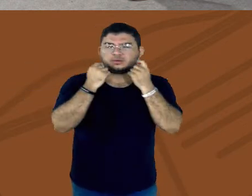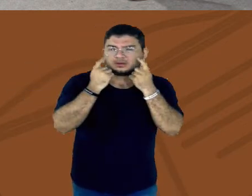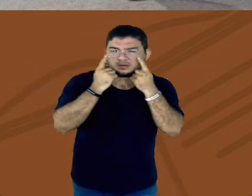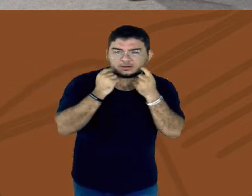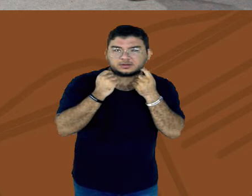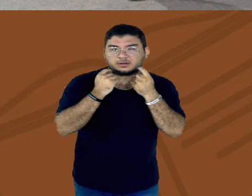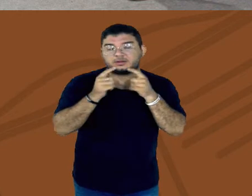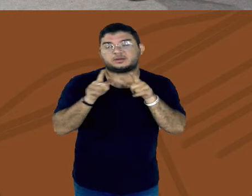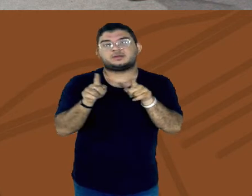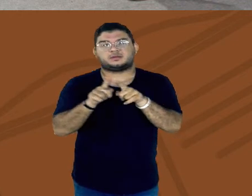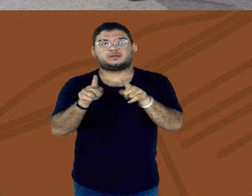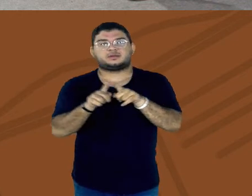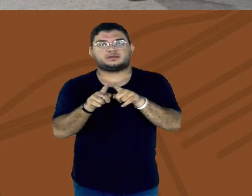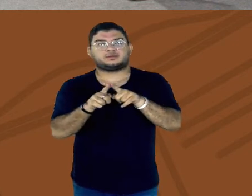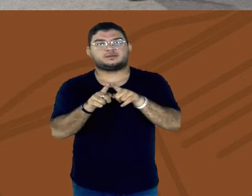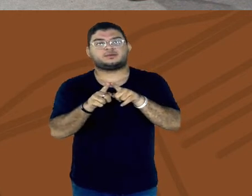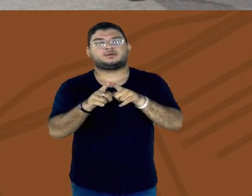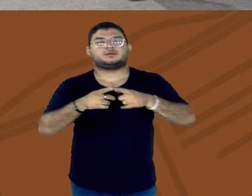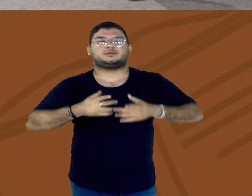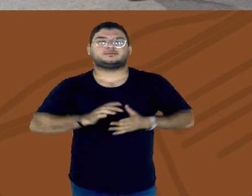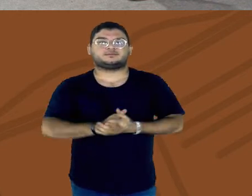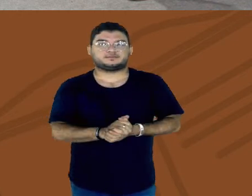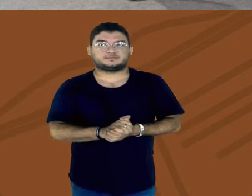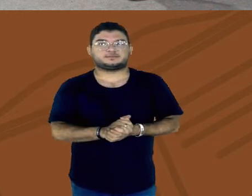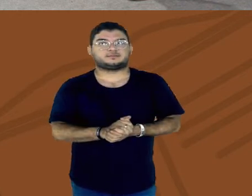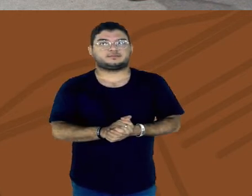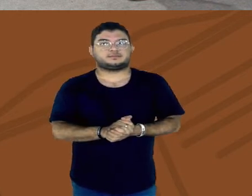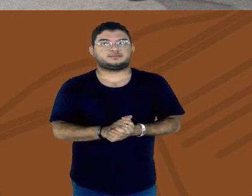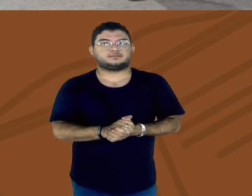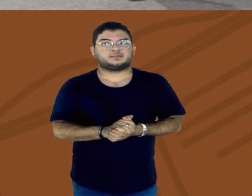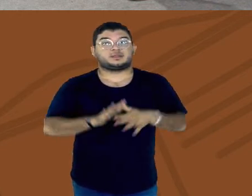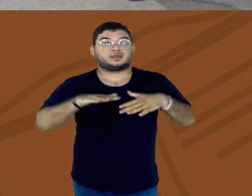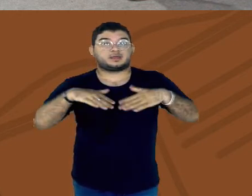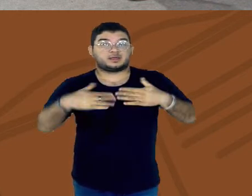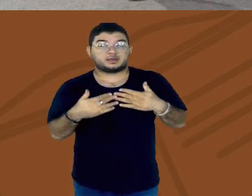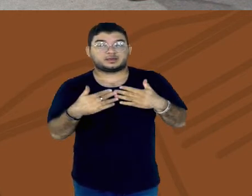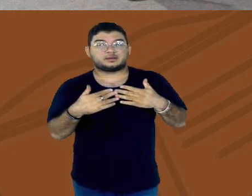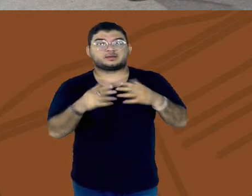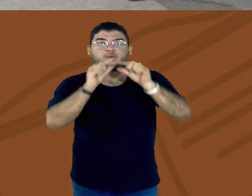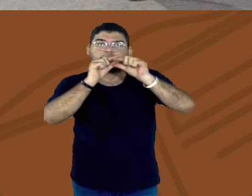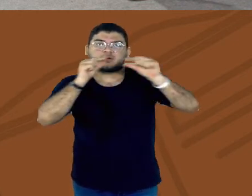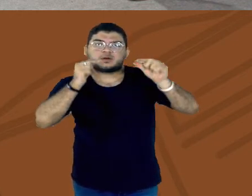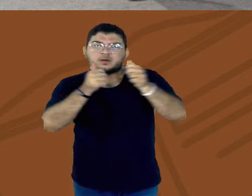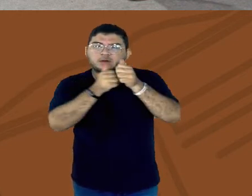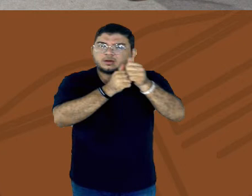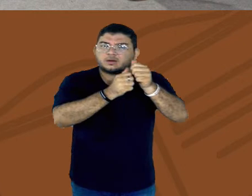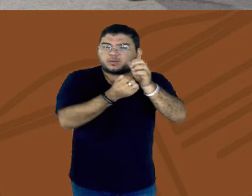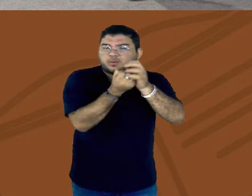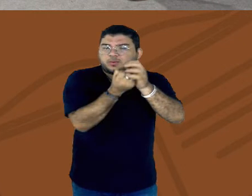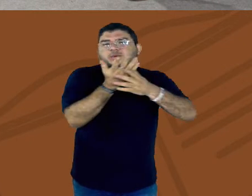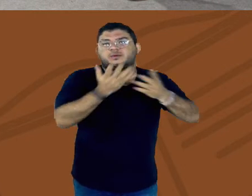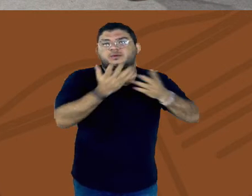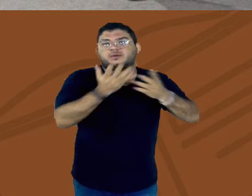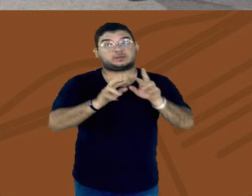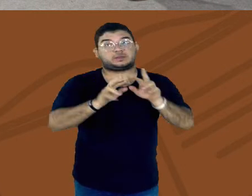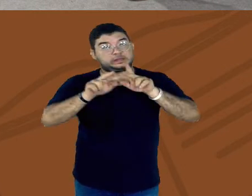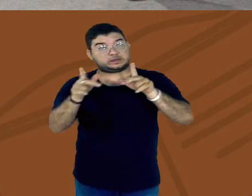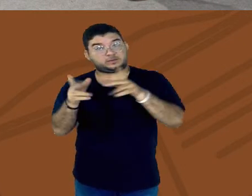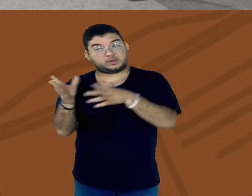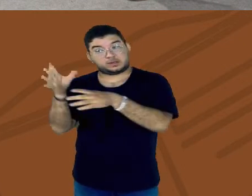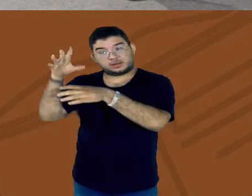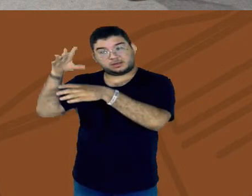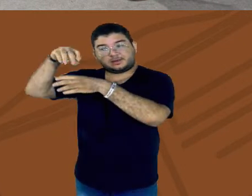glândulas sebáceas, glândulas lacrimais, então conduz por meio desse canal para fora. Diferentemente da